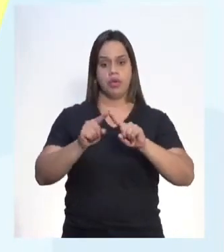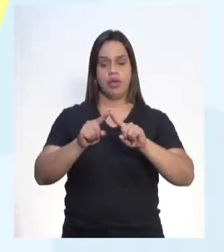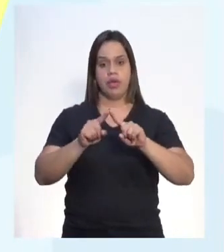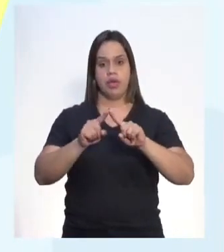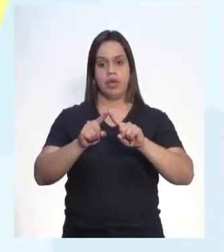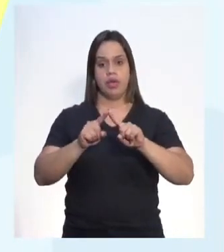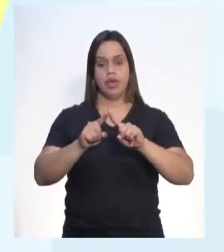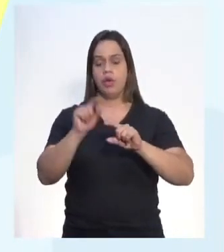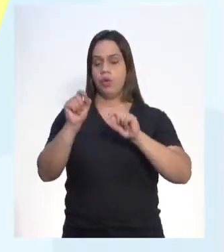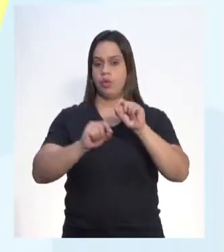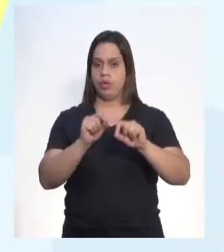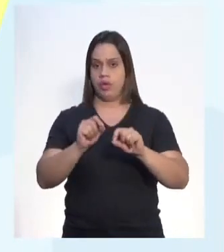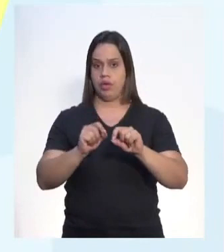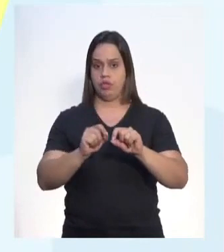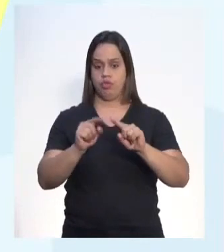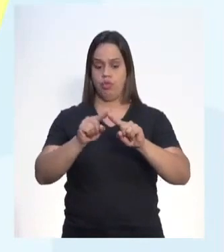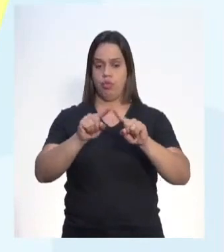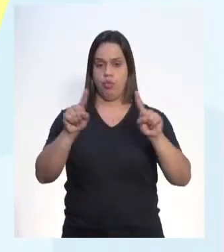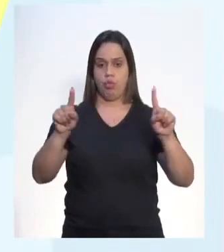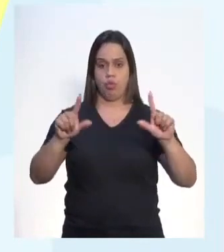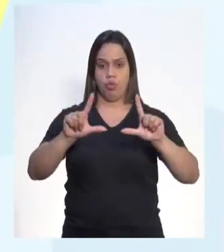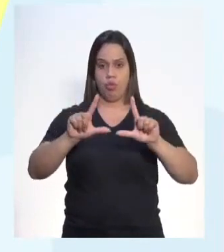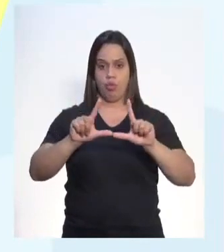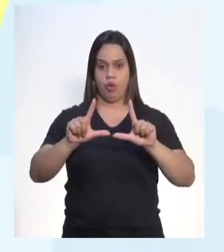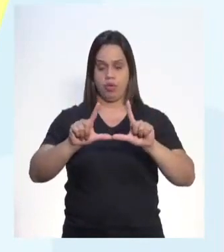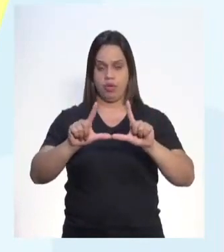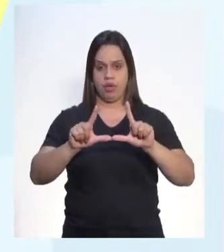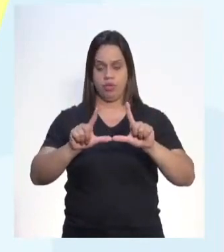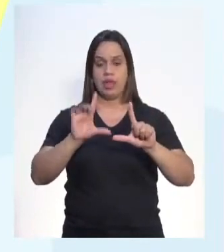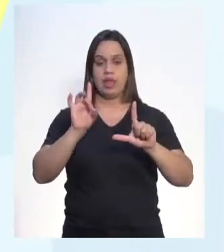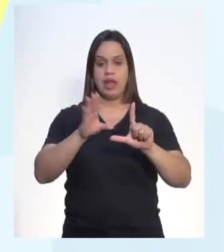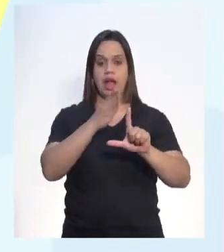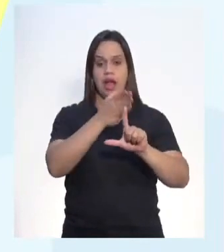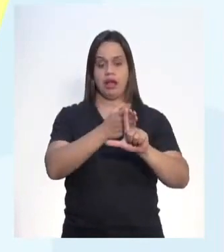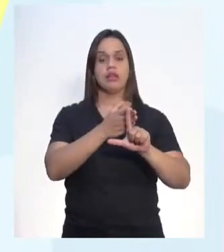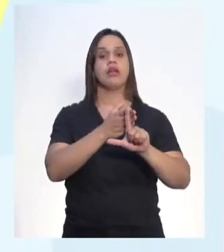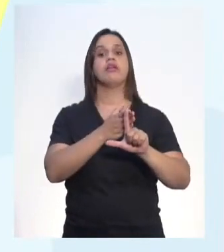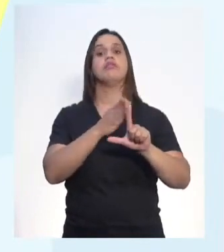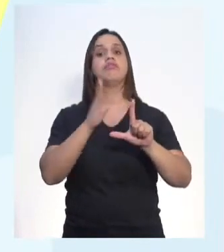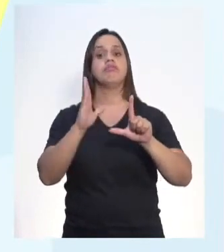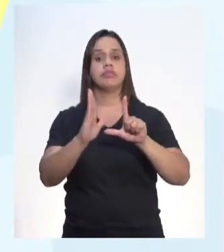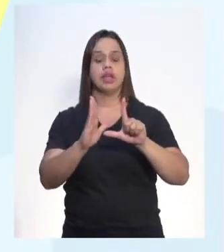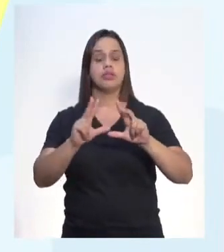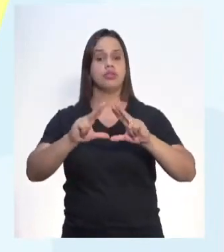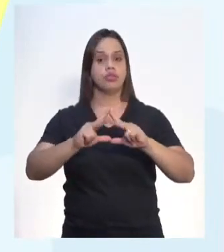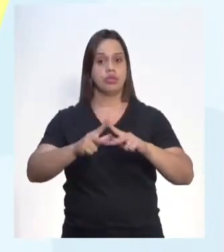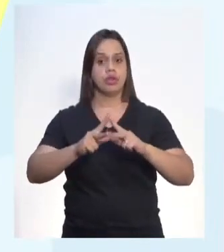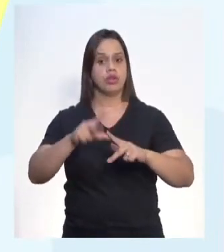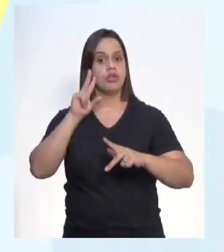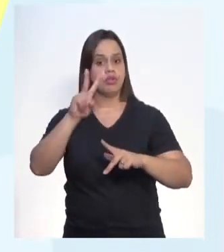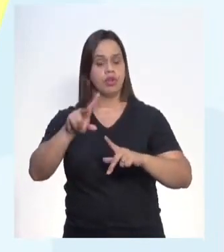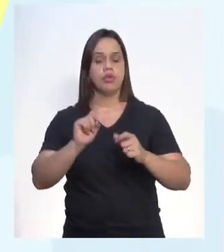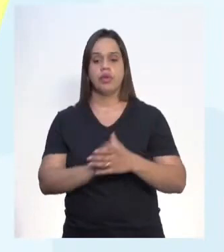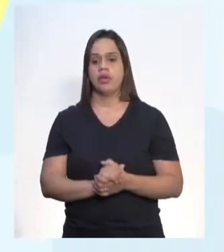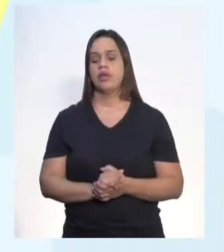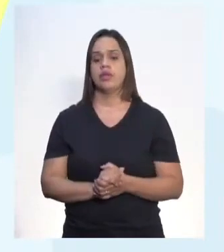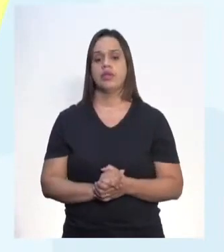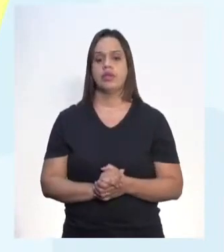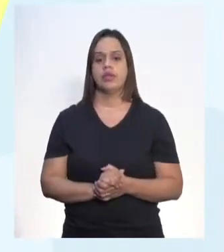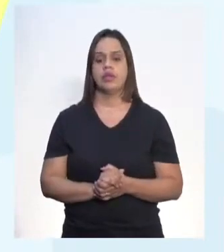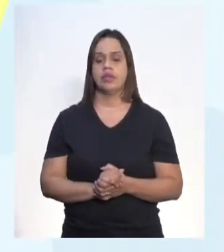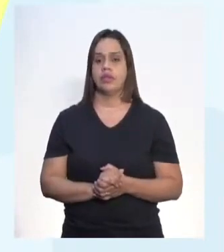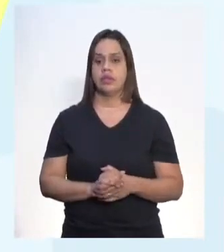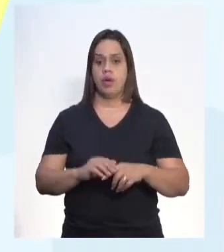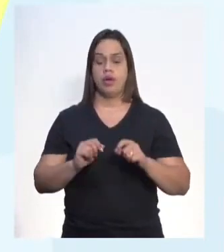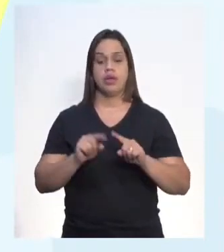construção de um quadrado em cada um dos lados desse triângulo. Então, na hipotenusa, nós temos